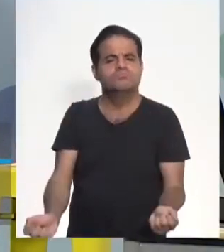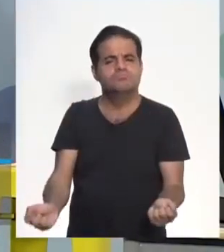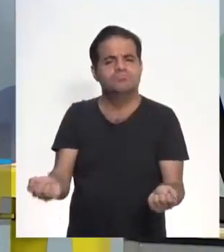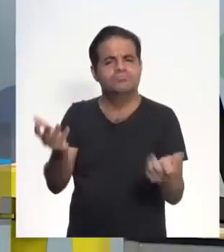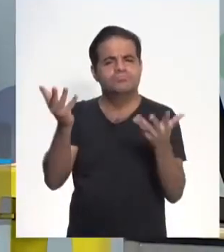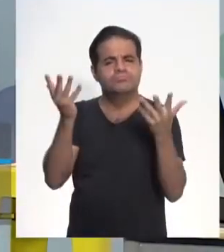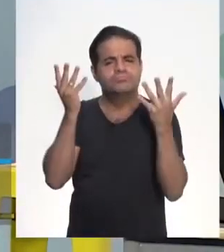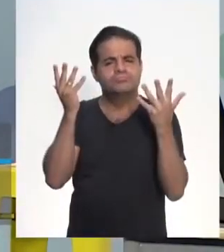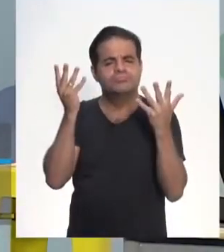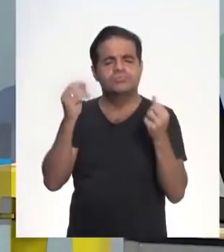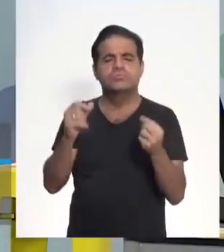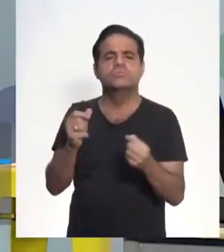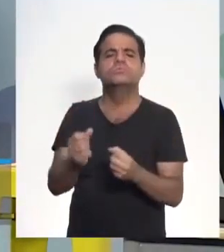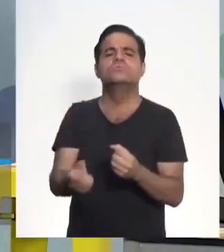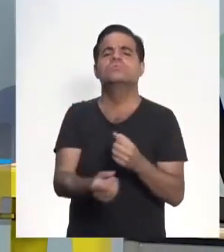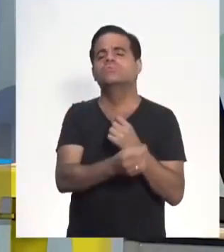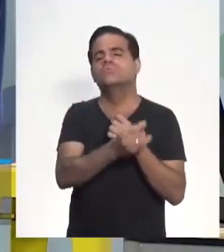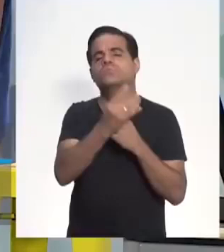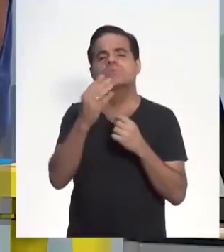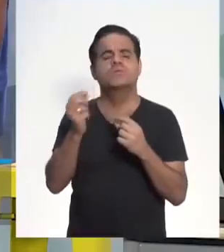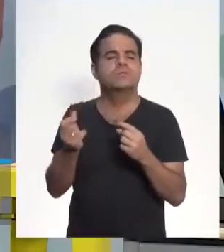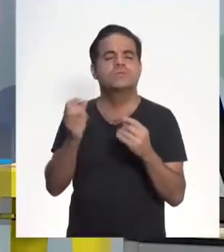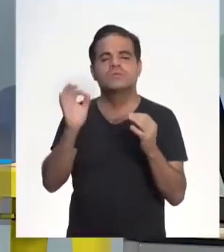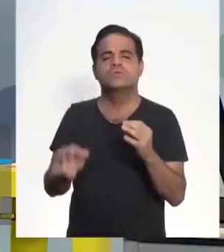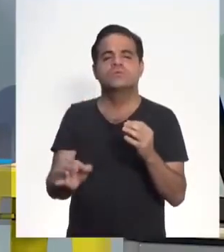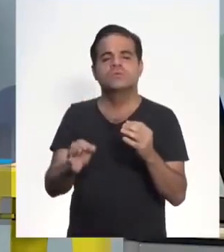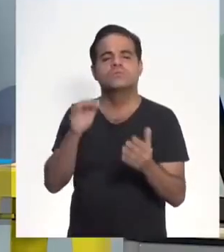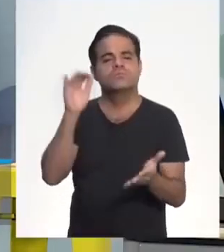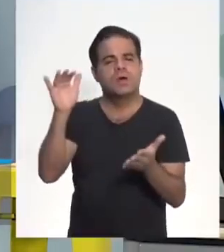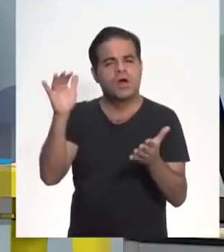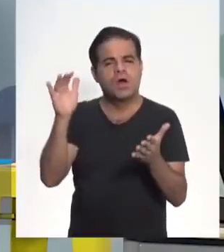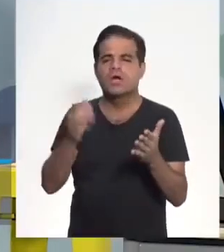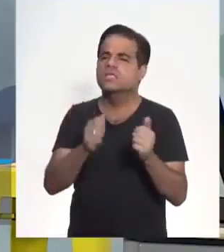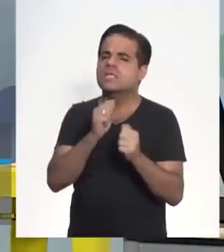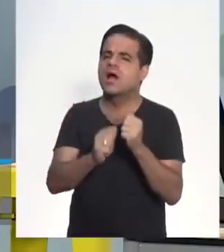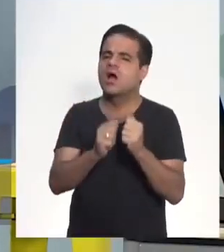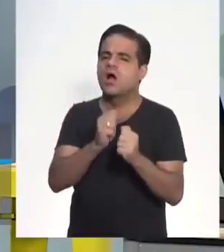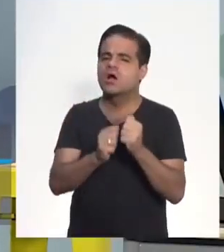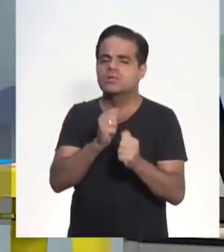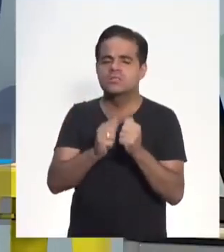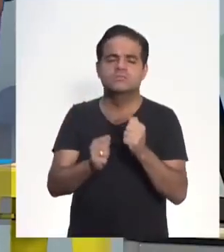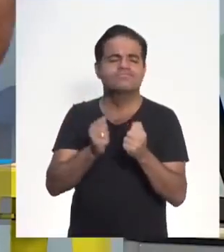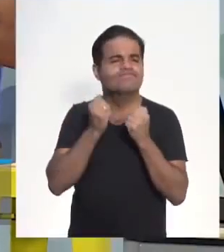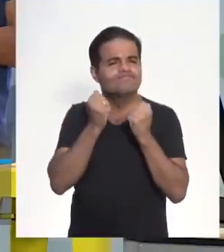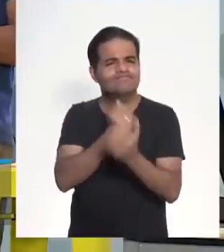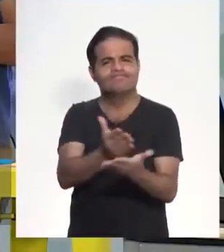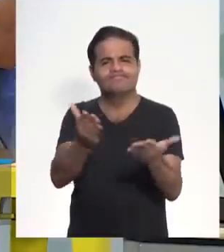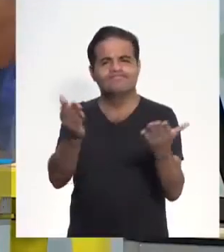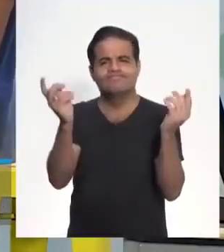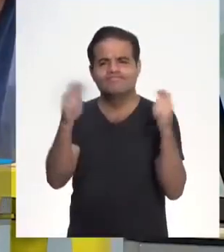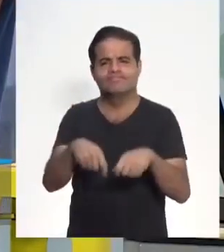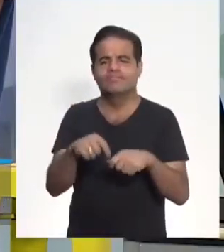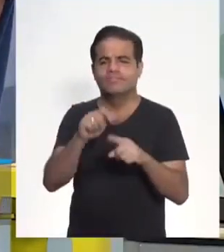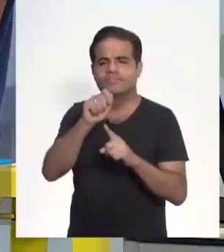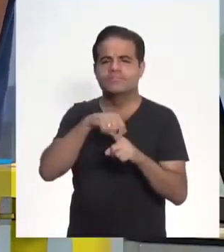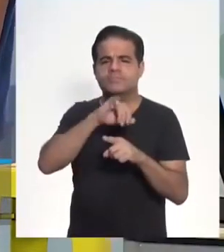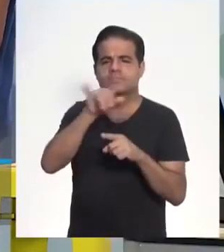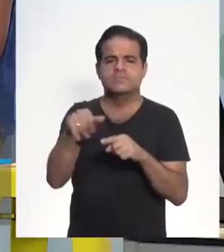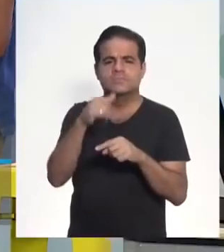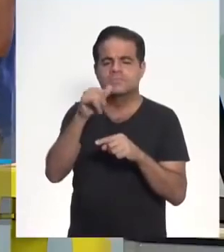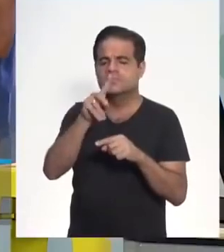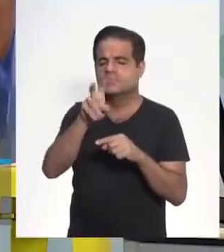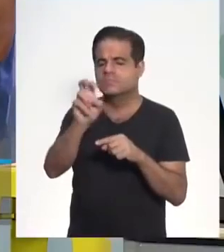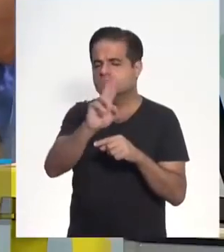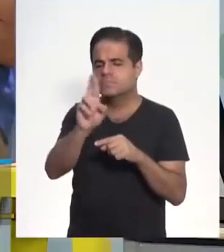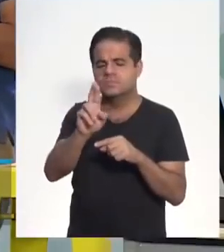ok? Quanto custa hoje o pacote de arroz diante dessas condições? Lá em janeiro custava